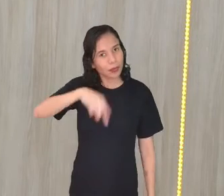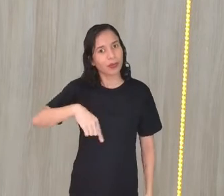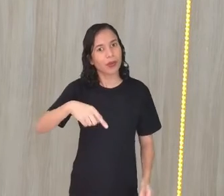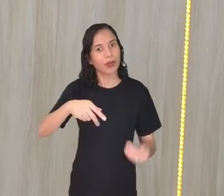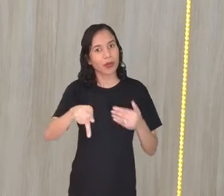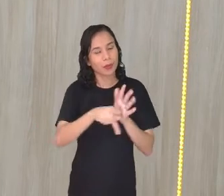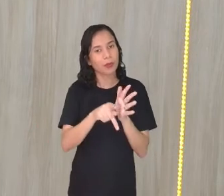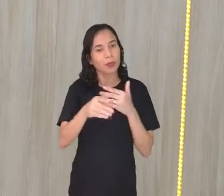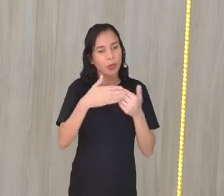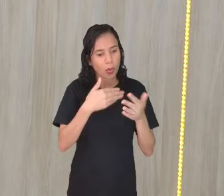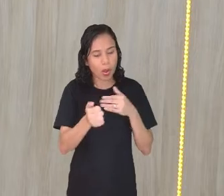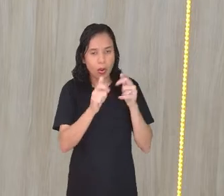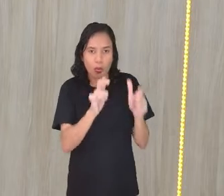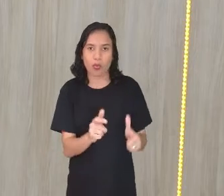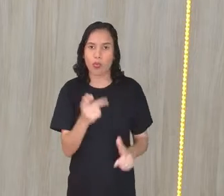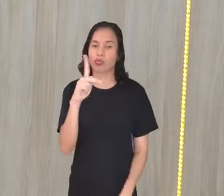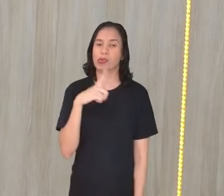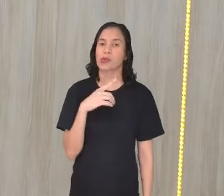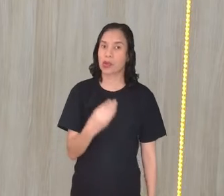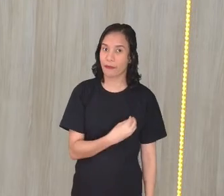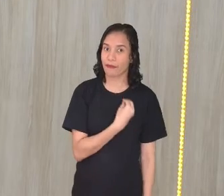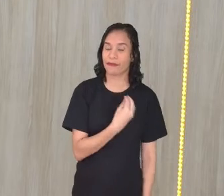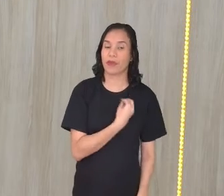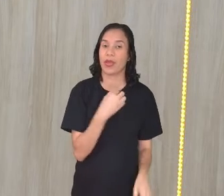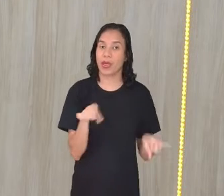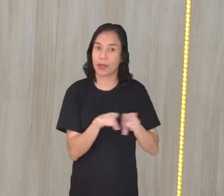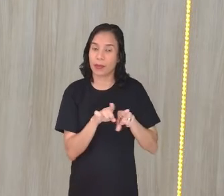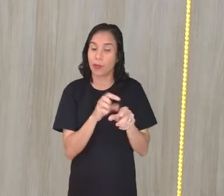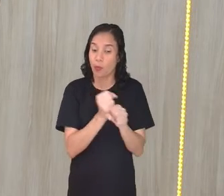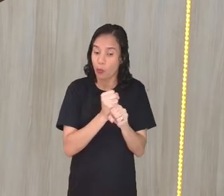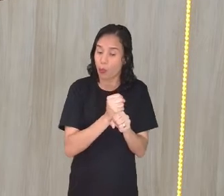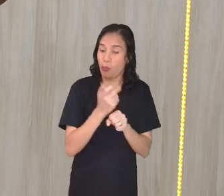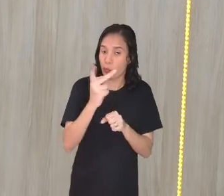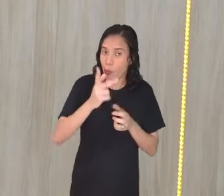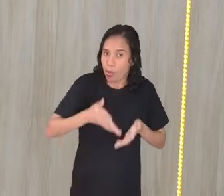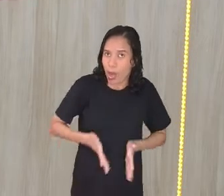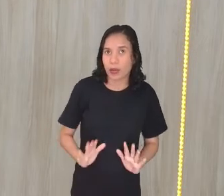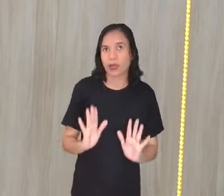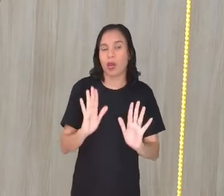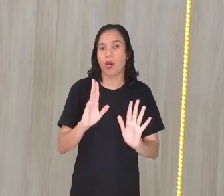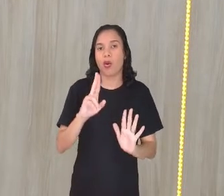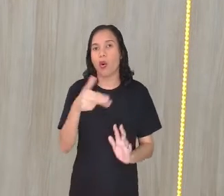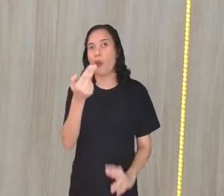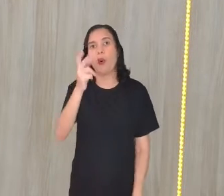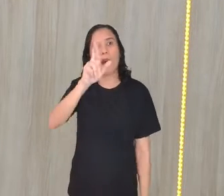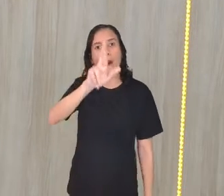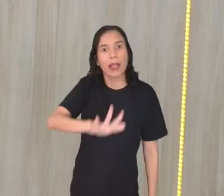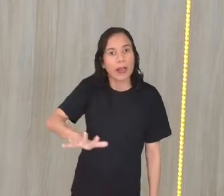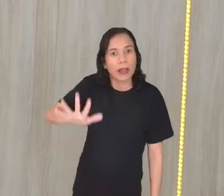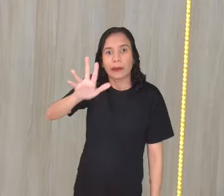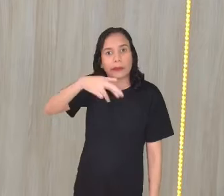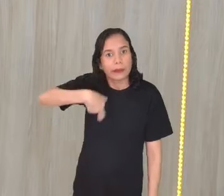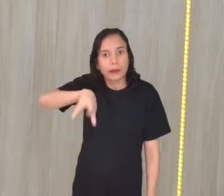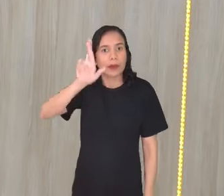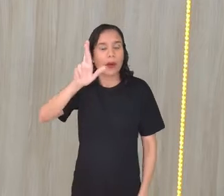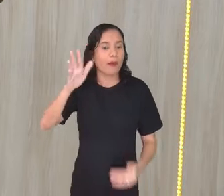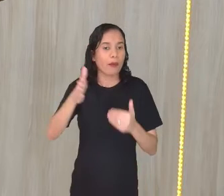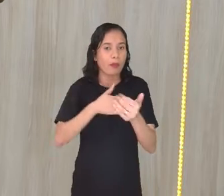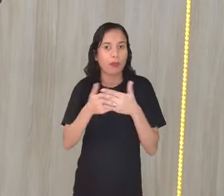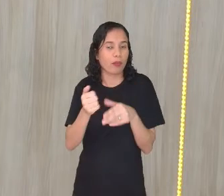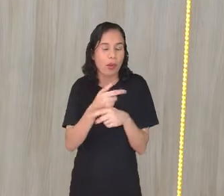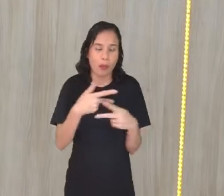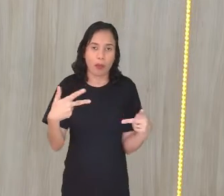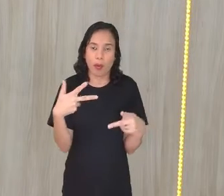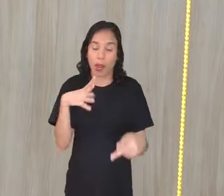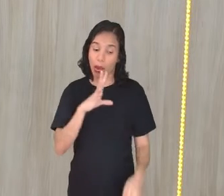lugar que você mora, independente de que ano você nasceu, independente da sua religião, independente de qualquer coisa, o amor